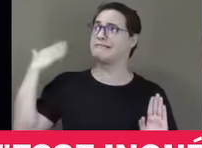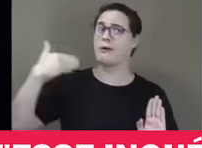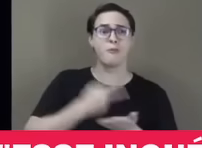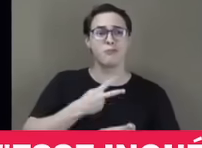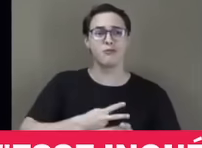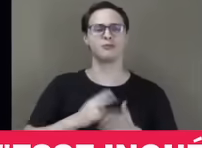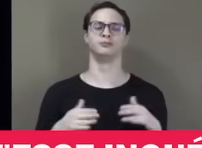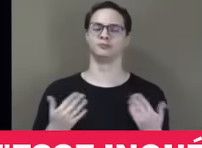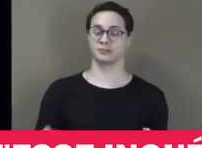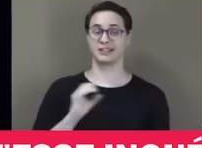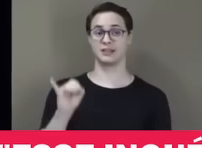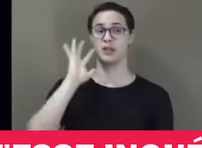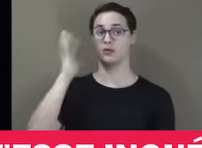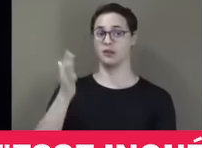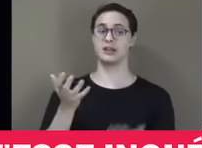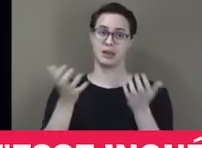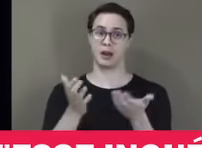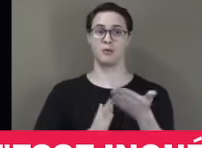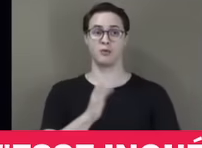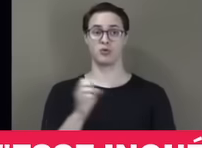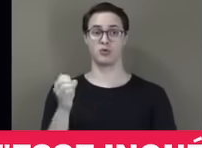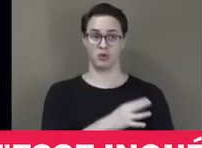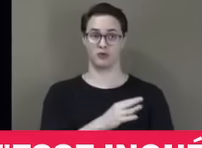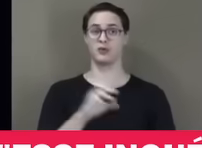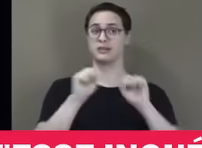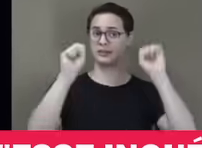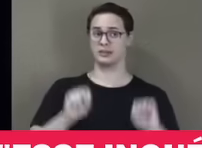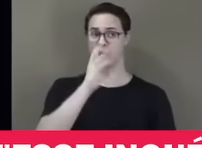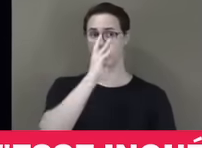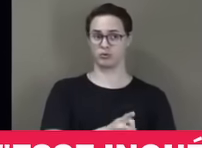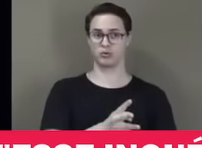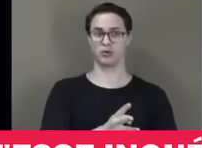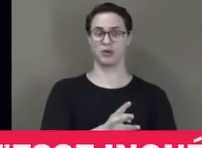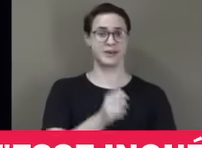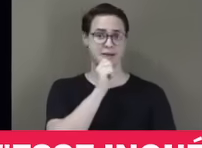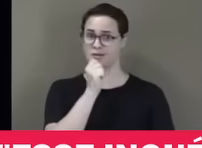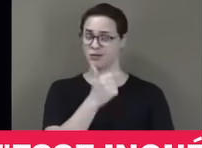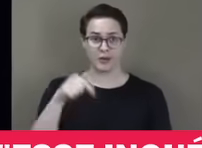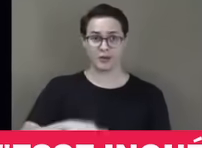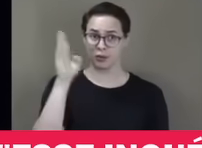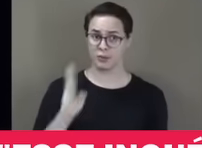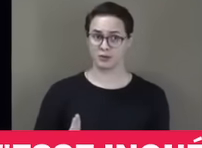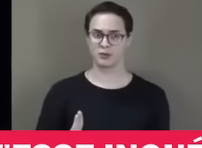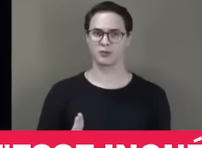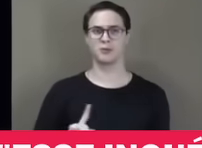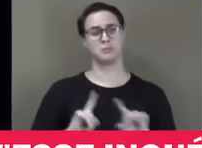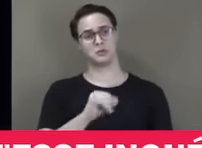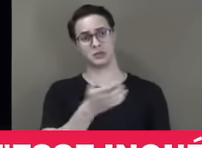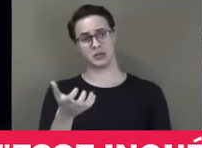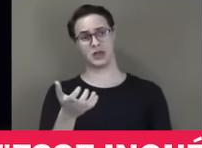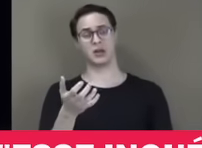Se resolver no Brasil aprovar o sistema acusatório puro, que não vige no Brasil hoje, mas se quiserem o